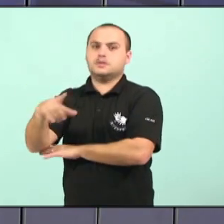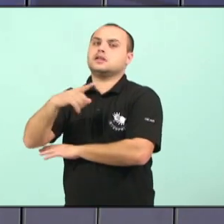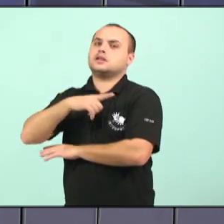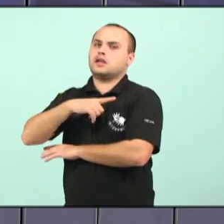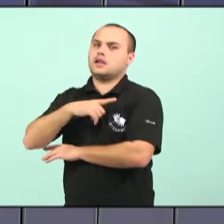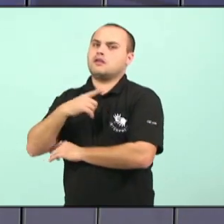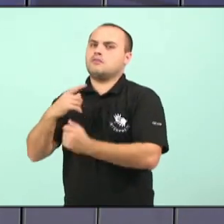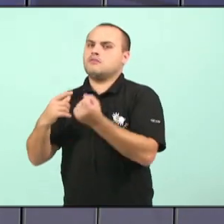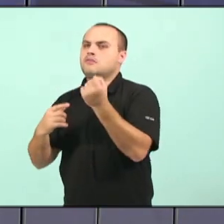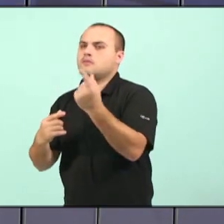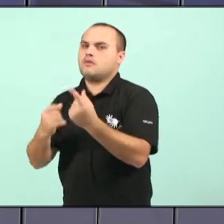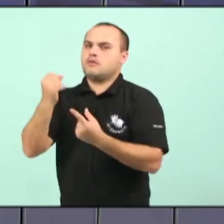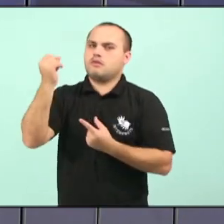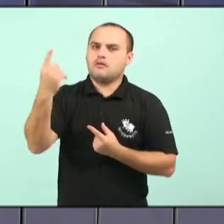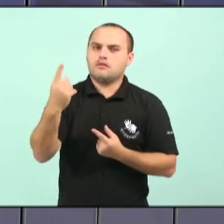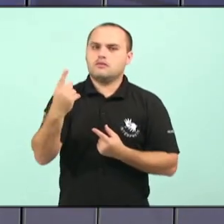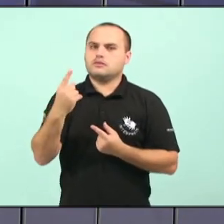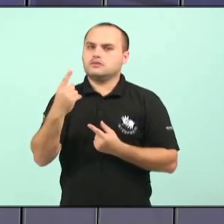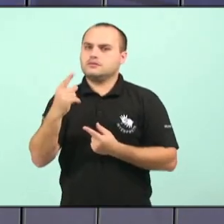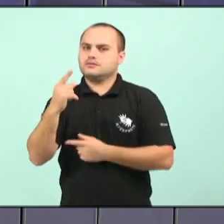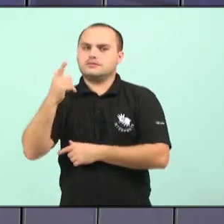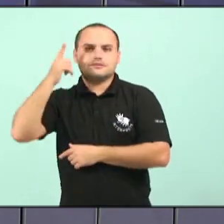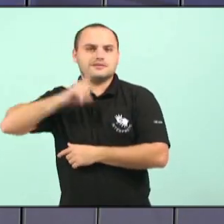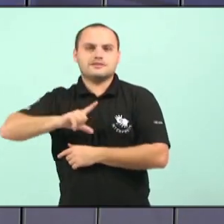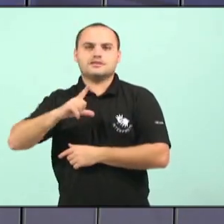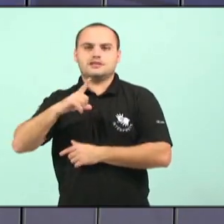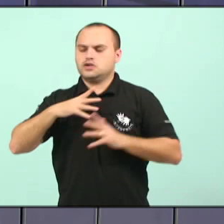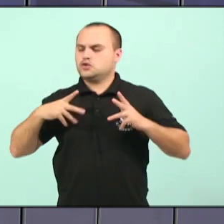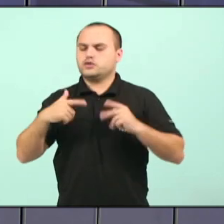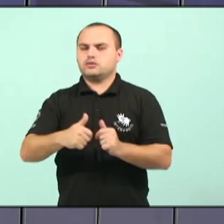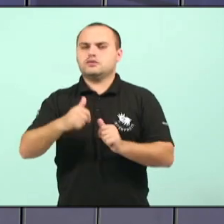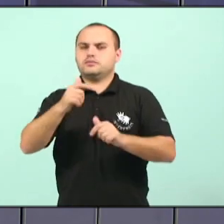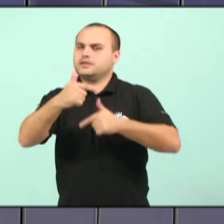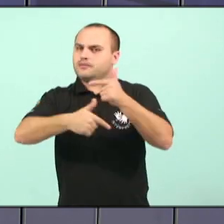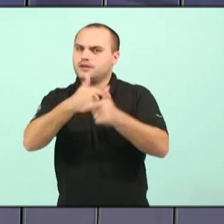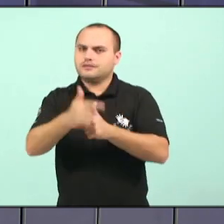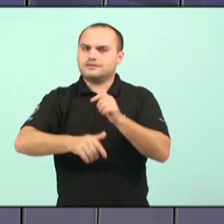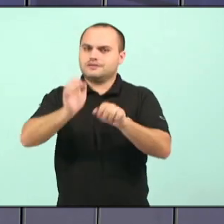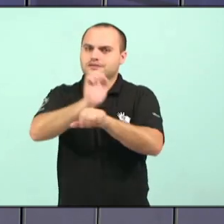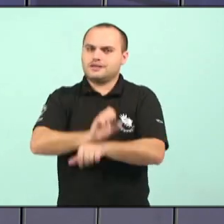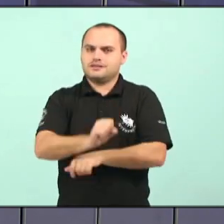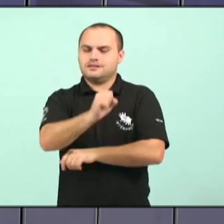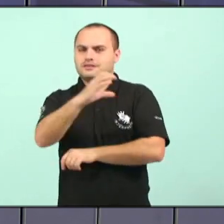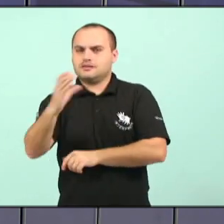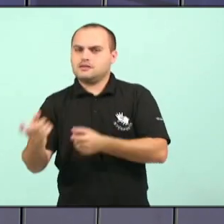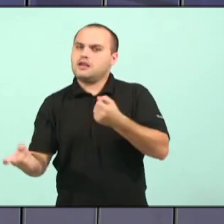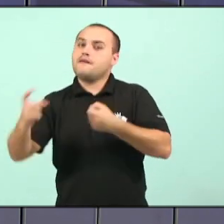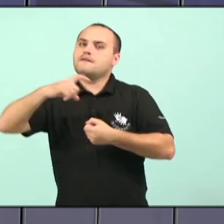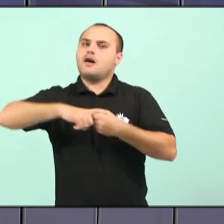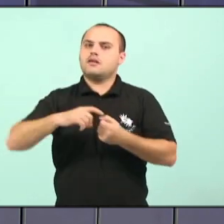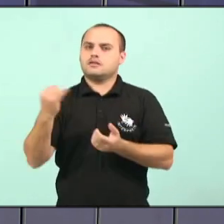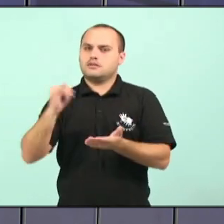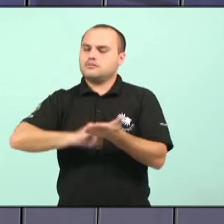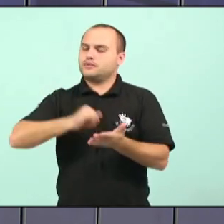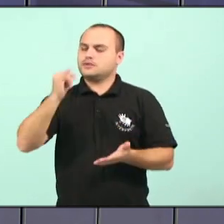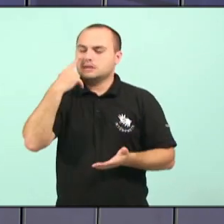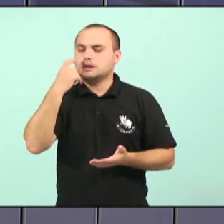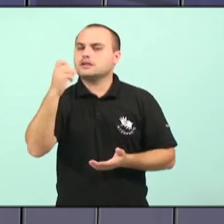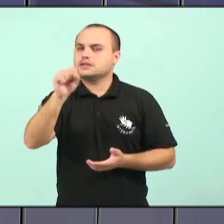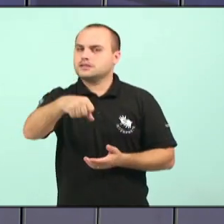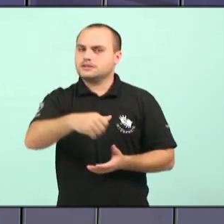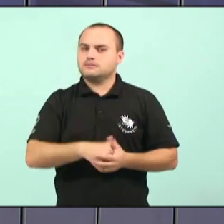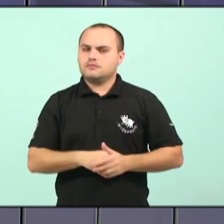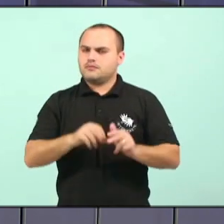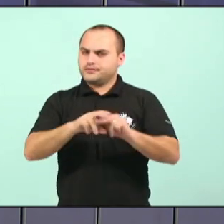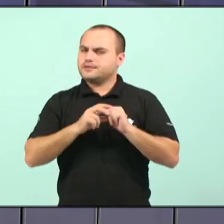classe operária, para os trabalhadores, foi importante, e para a cidade, para o estado de Santa Catarina, através do retorno dos impostos, foi muito interessante. Por isso que eu falo,